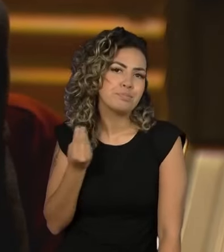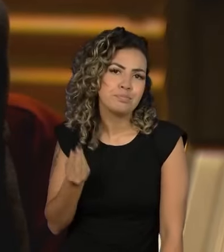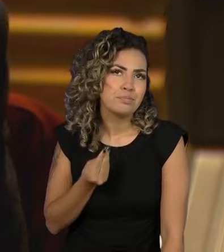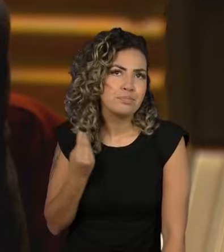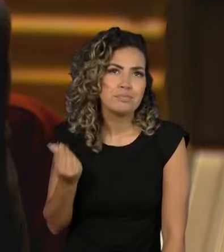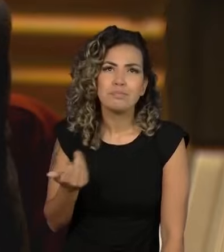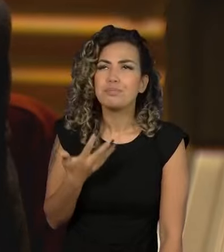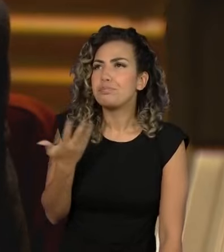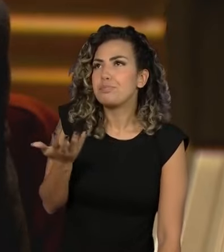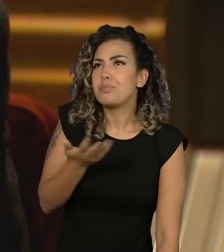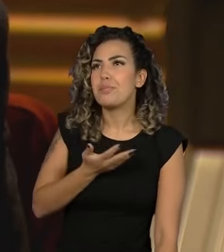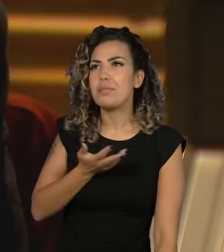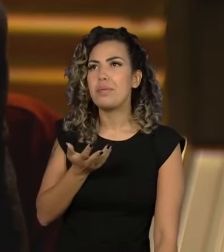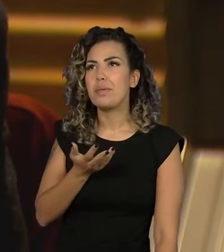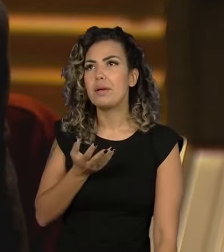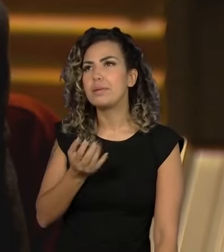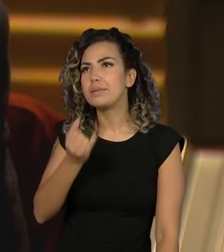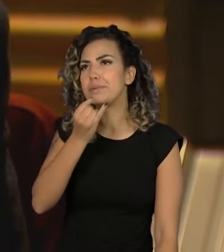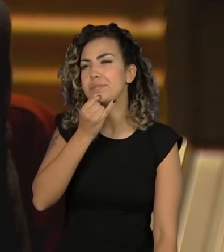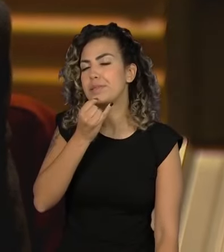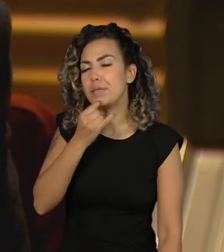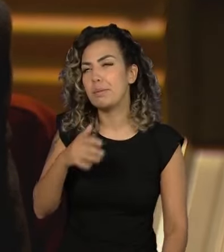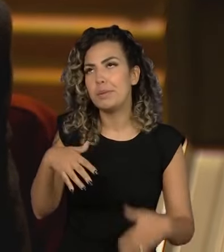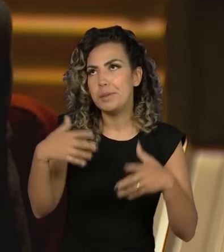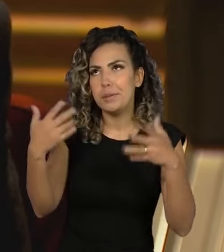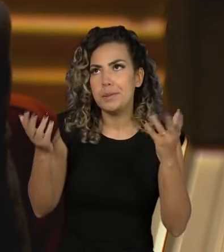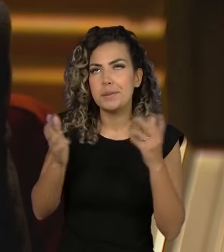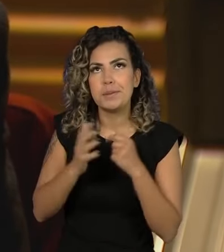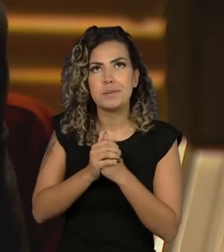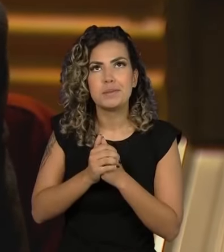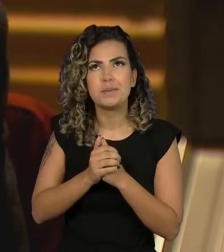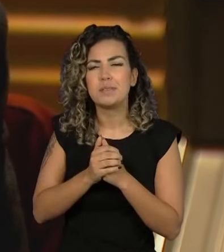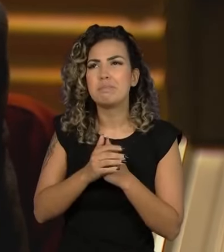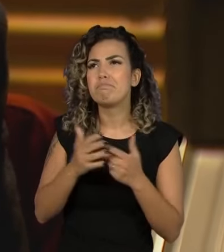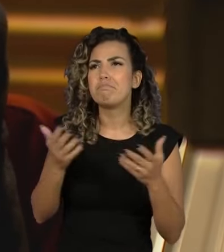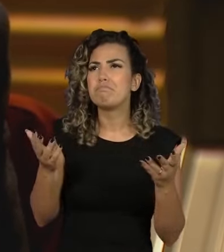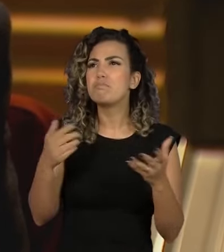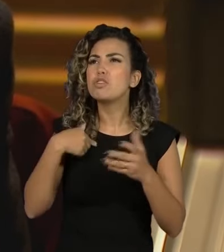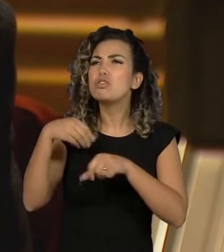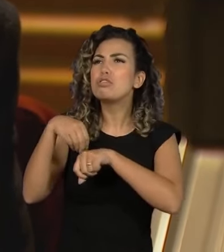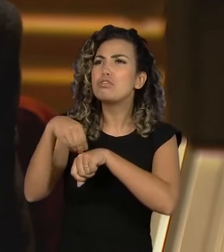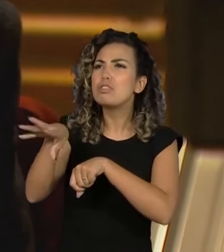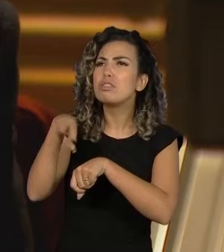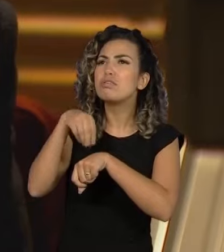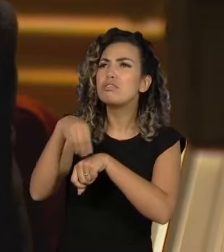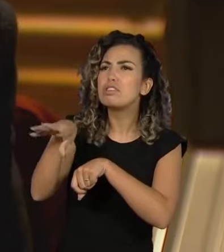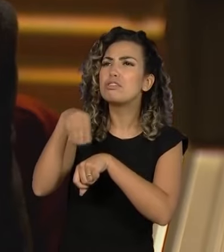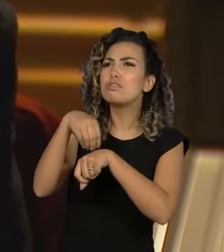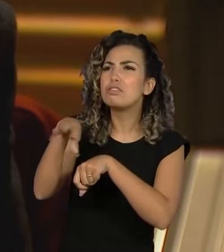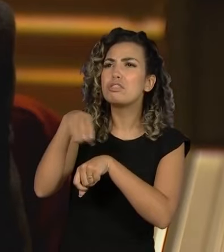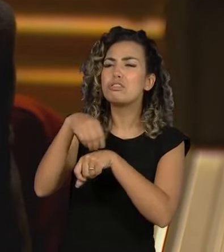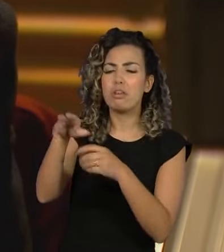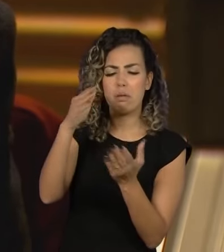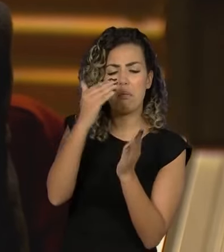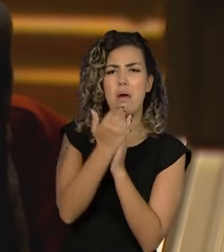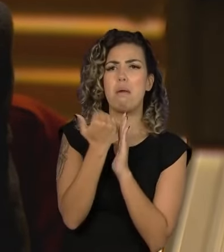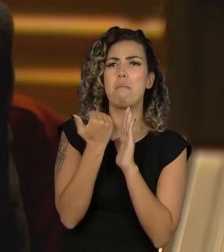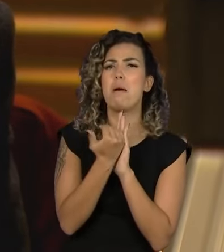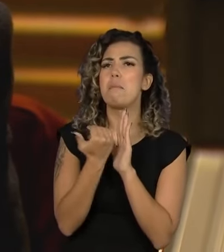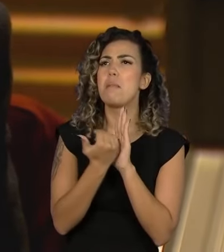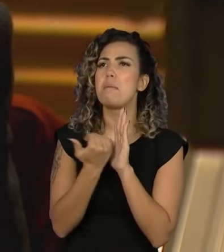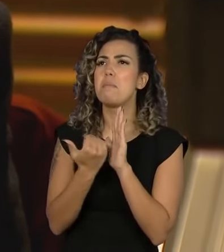é põe uma em cima da outra meia dúzia de dicas que para alguém